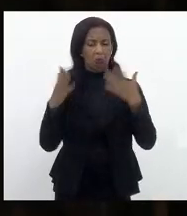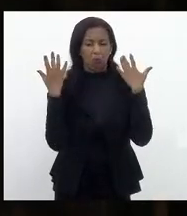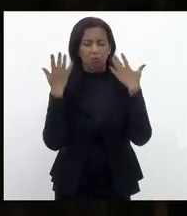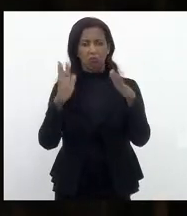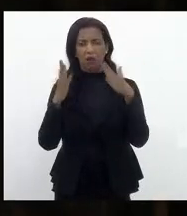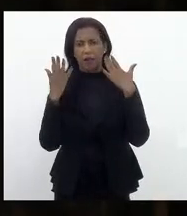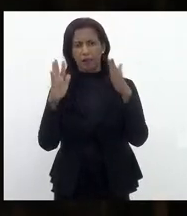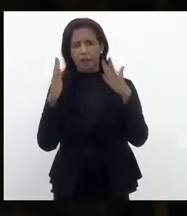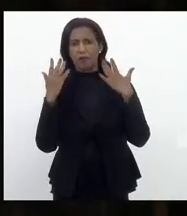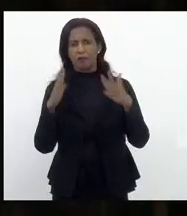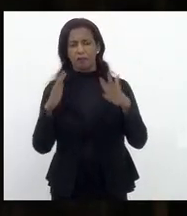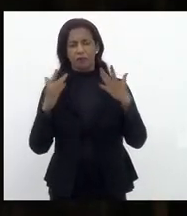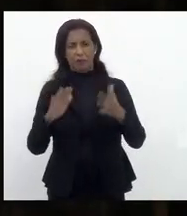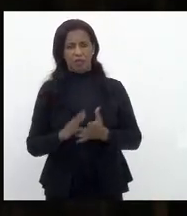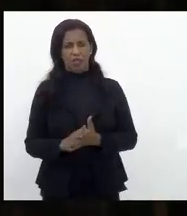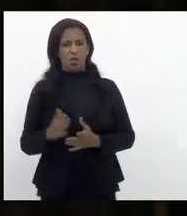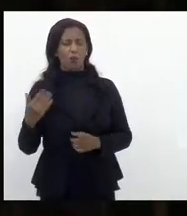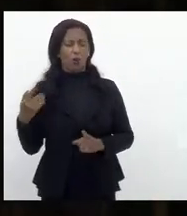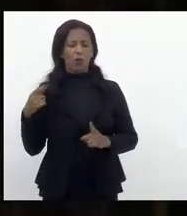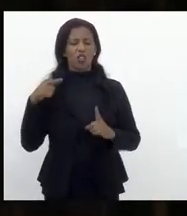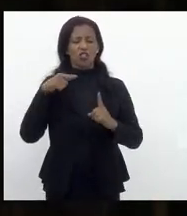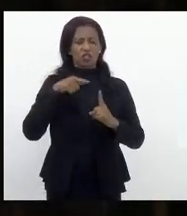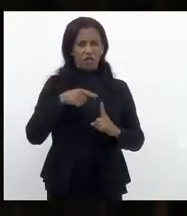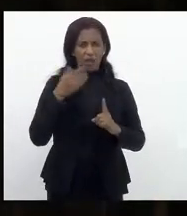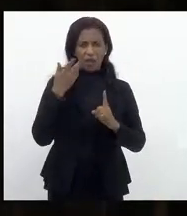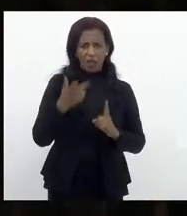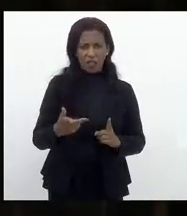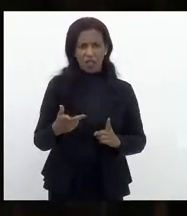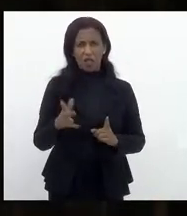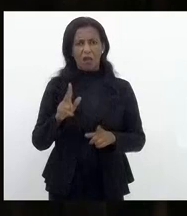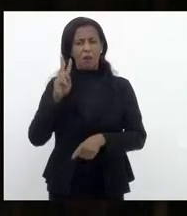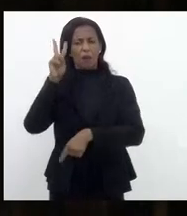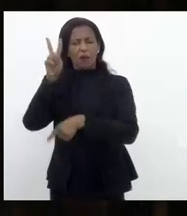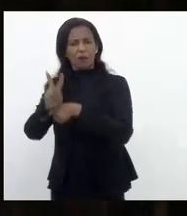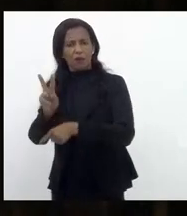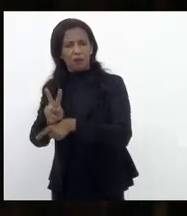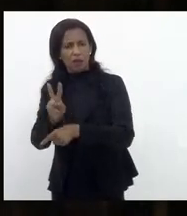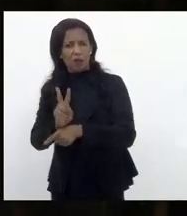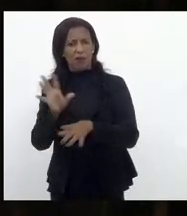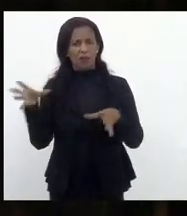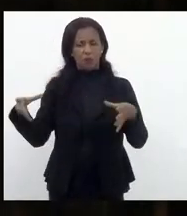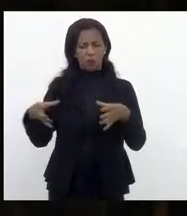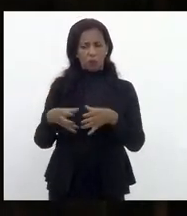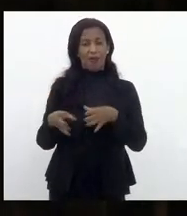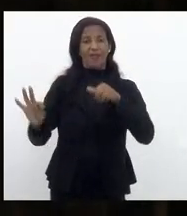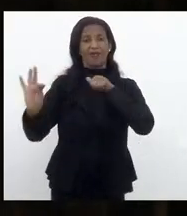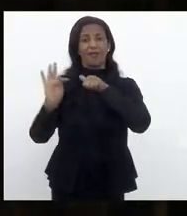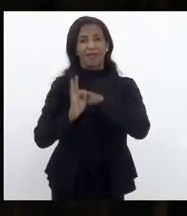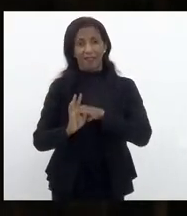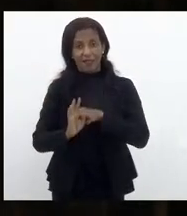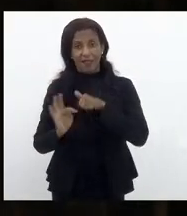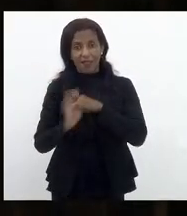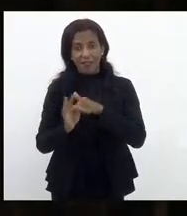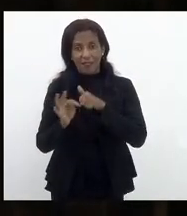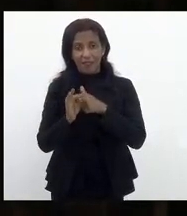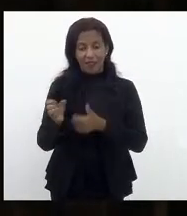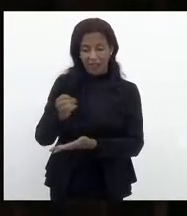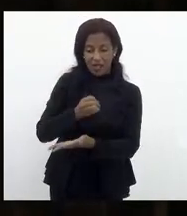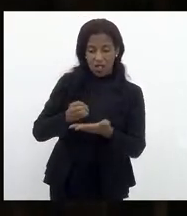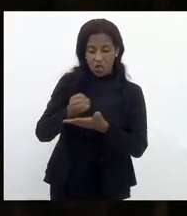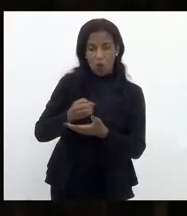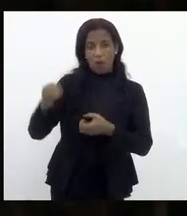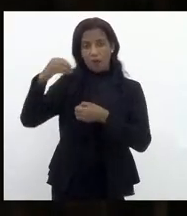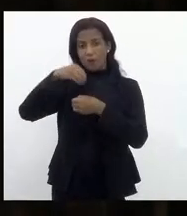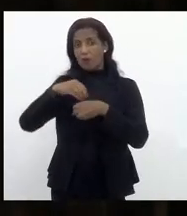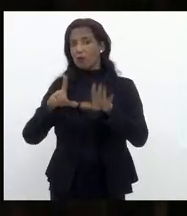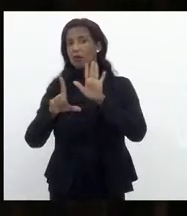merecem Uma salva de palmas Por que chegaram ali defenderam as suas categorias e defenderam na técnica e com base na legislação